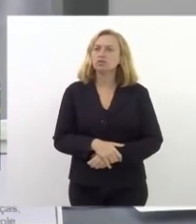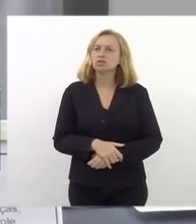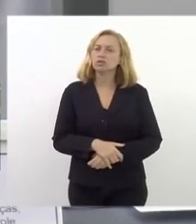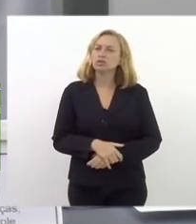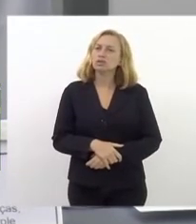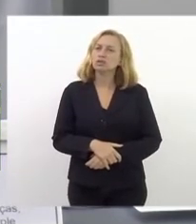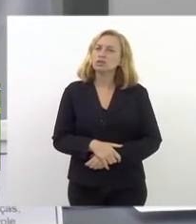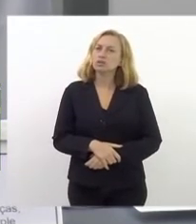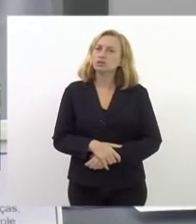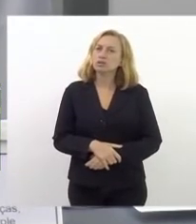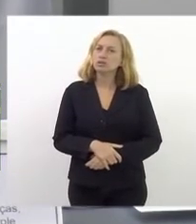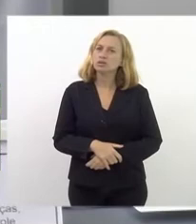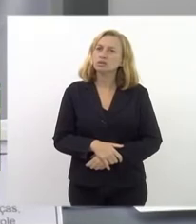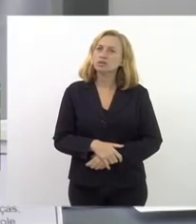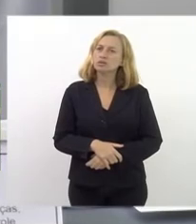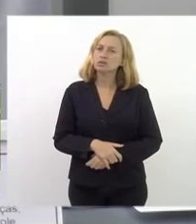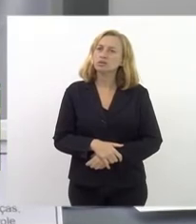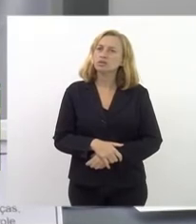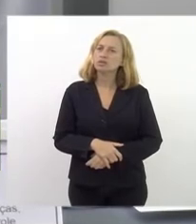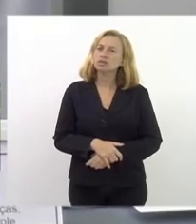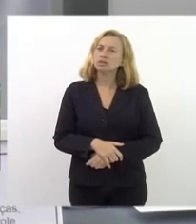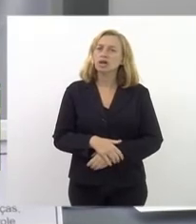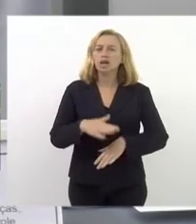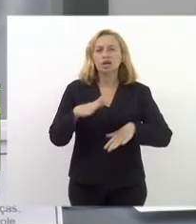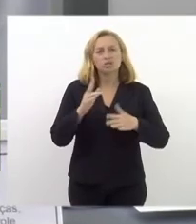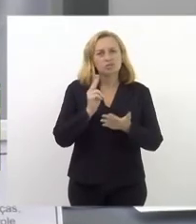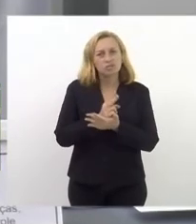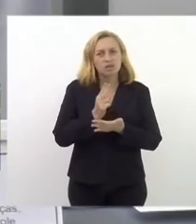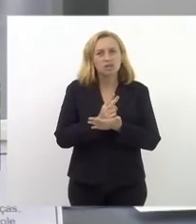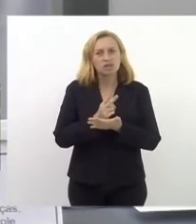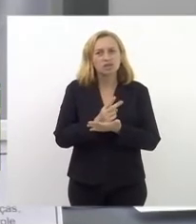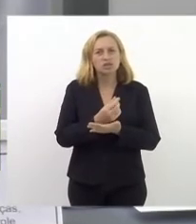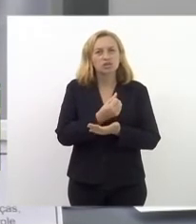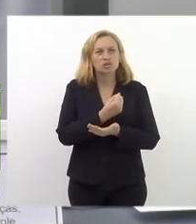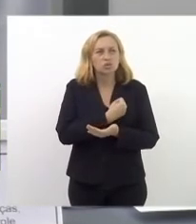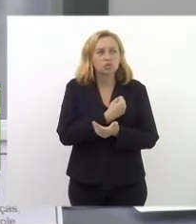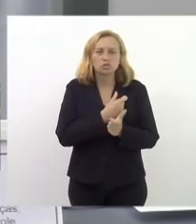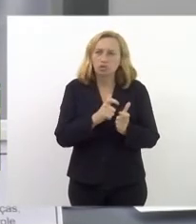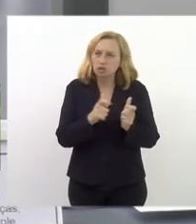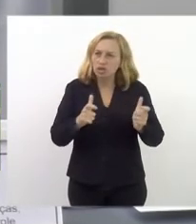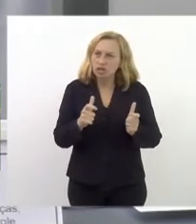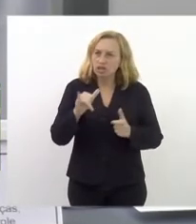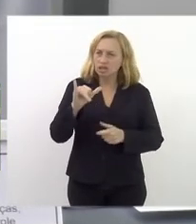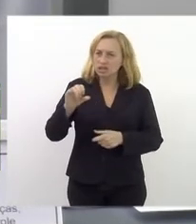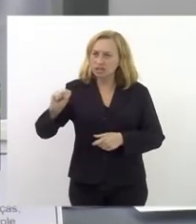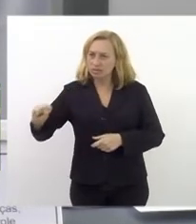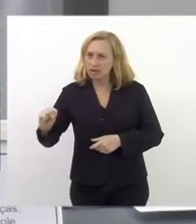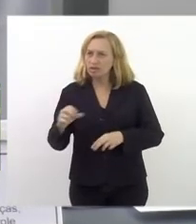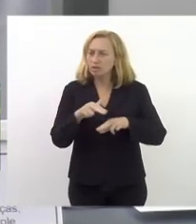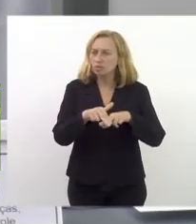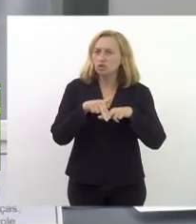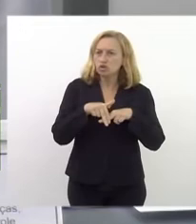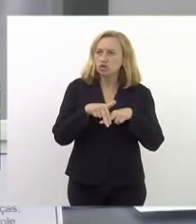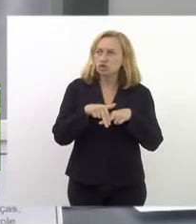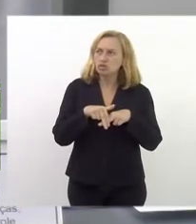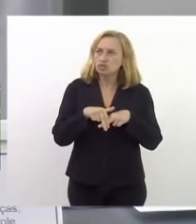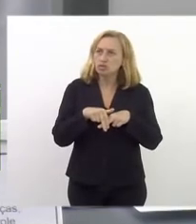veja, apesar do estupendo crescimento do ICMS por conta, né,